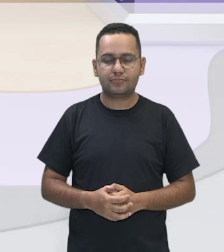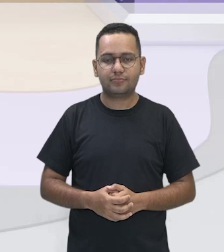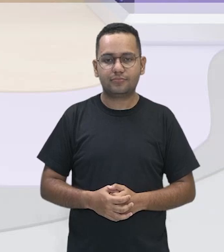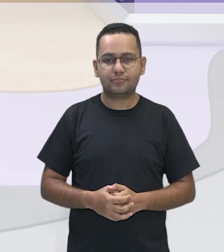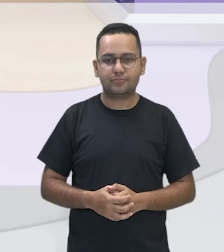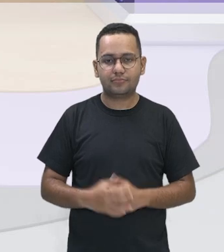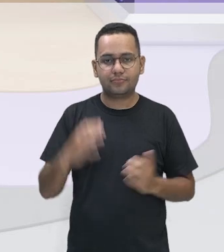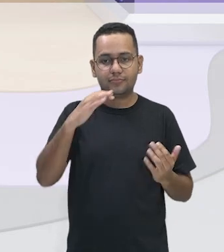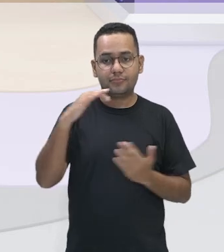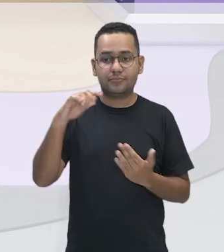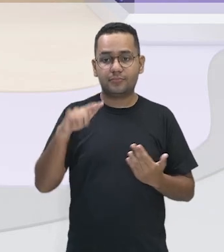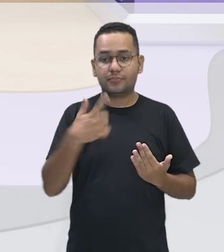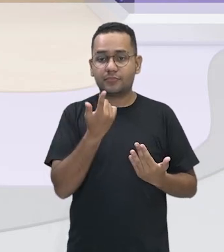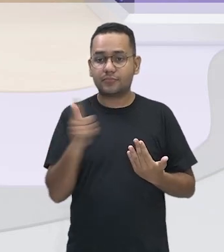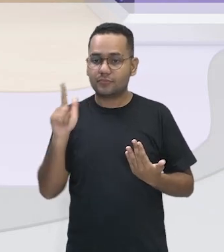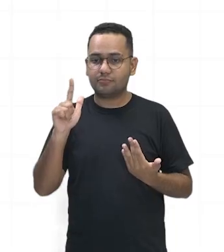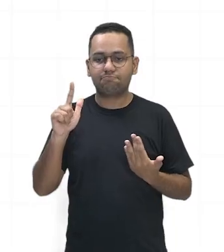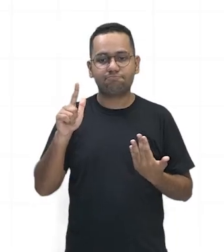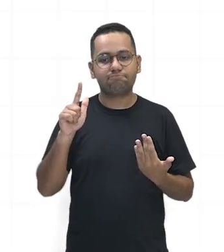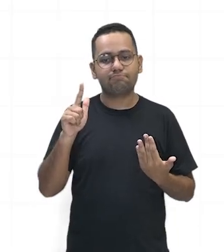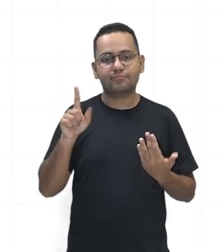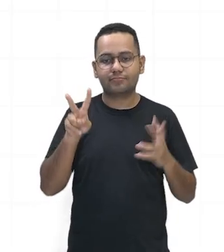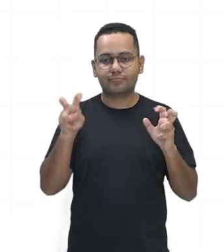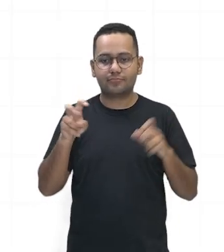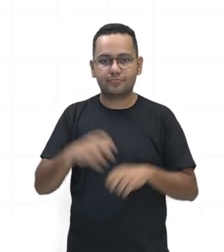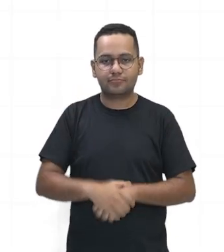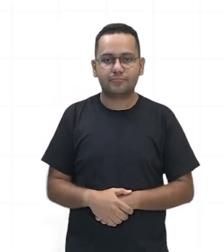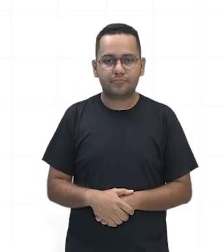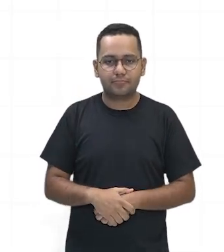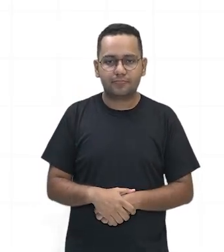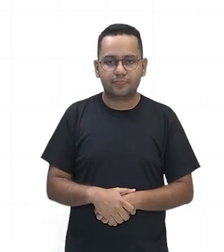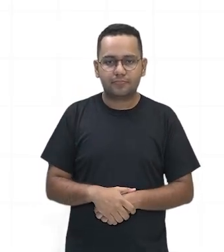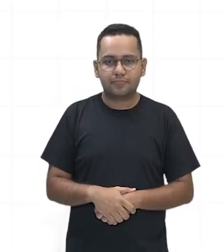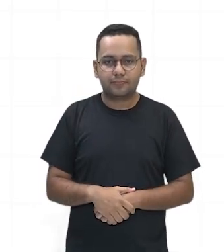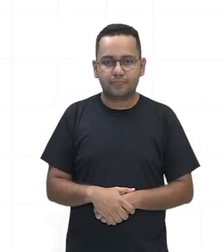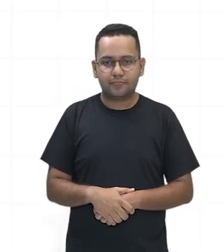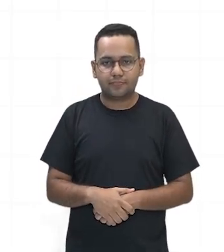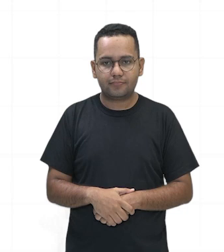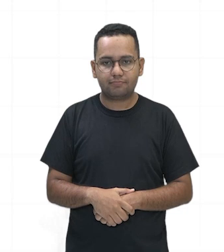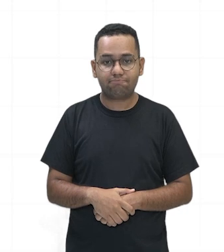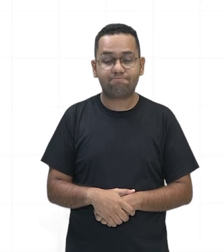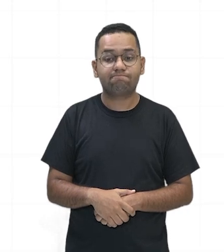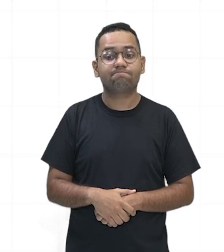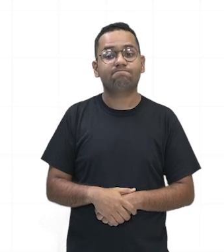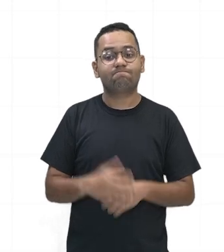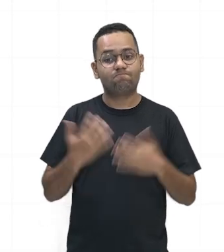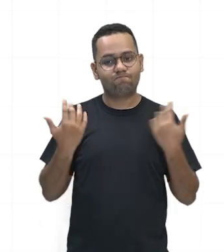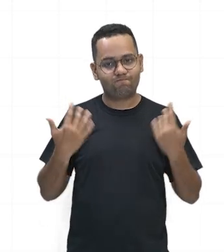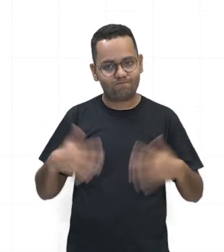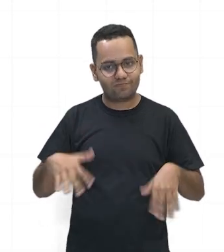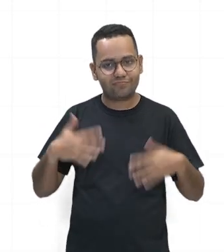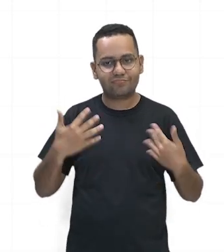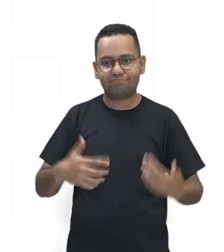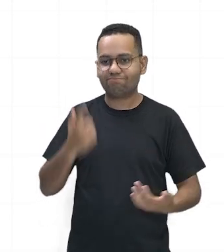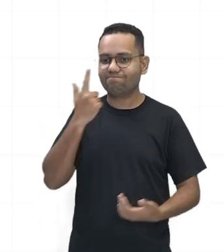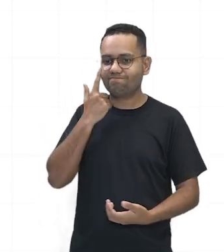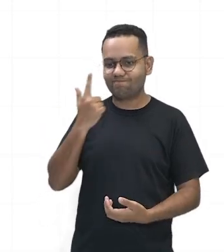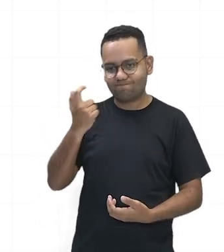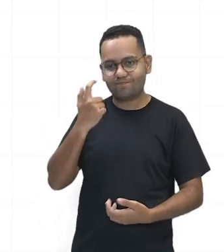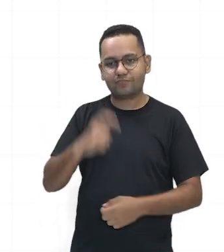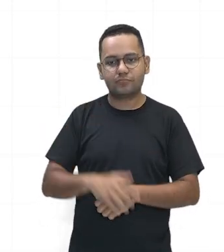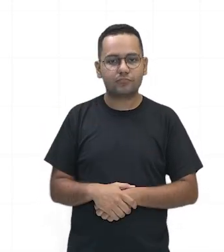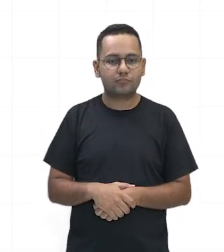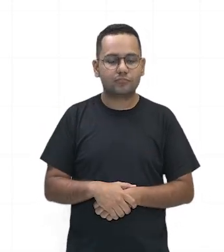da nossa revisão de hoje. Olha que interessante, pensar nossa imanência